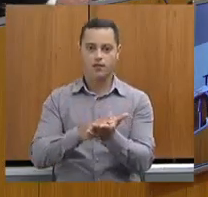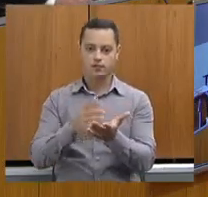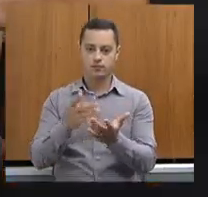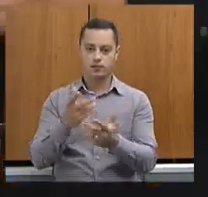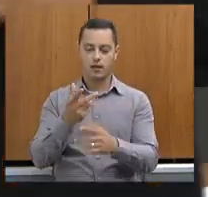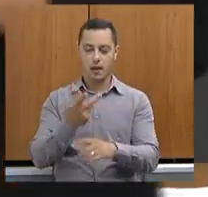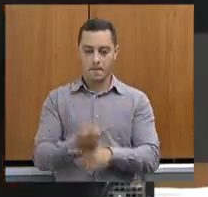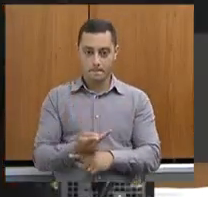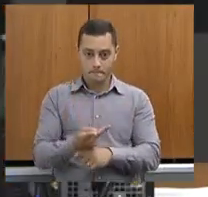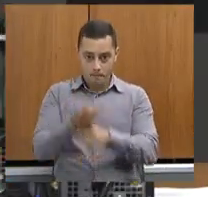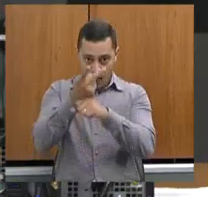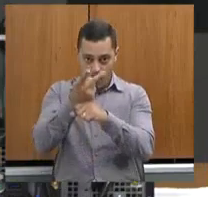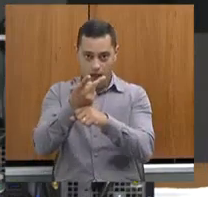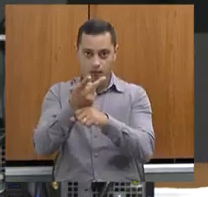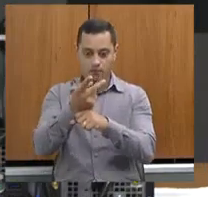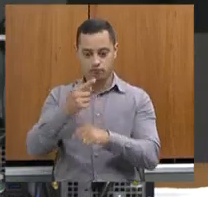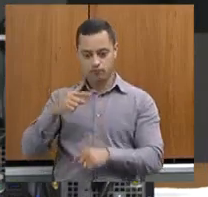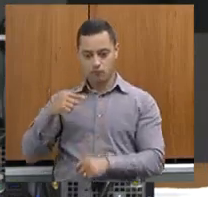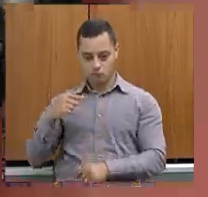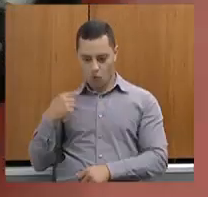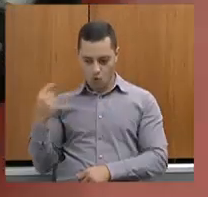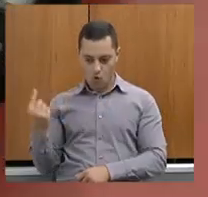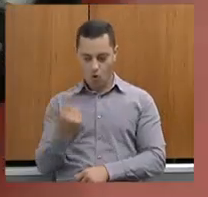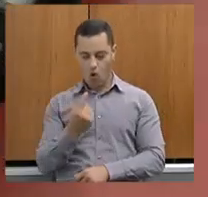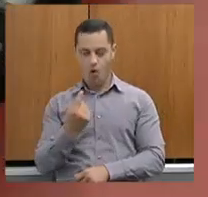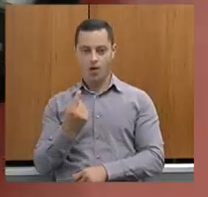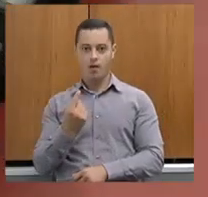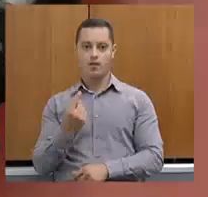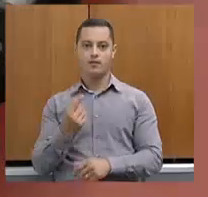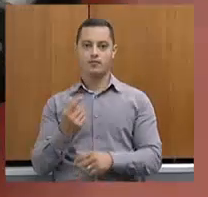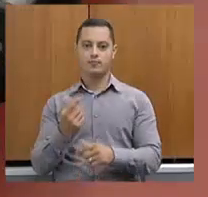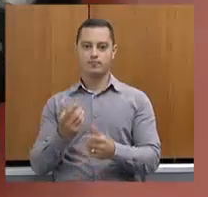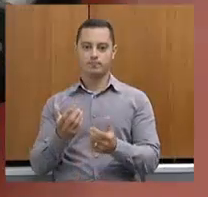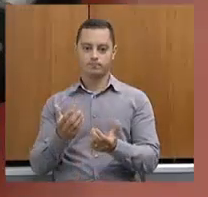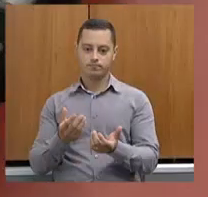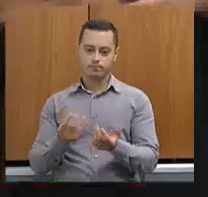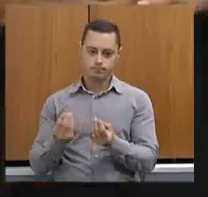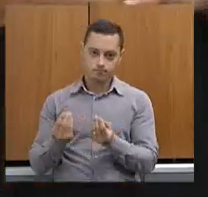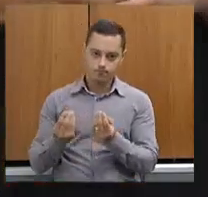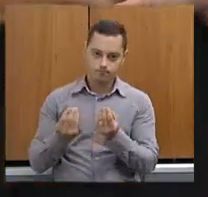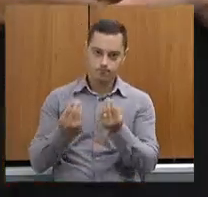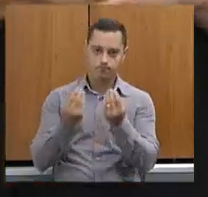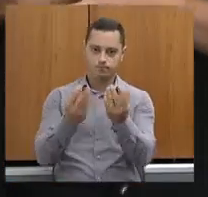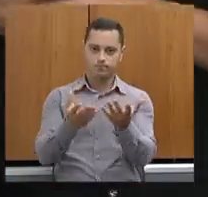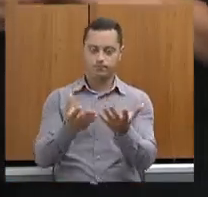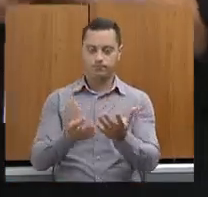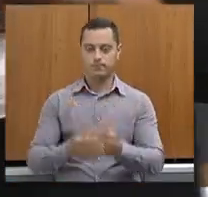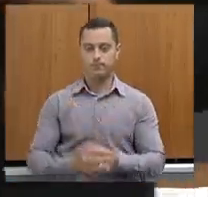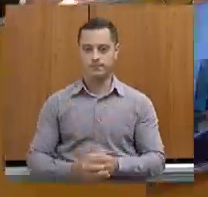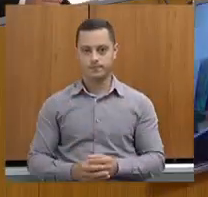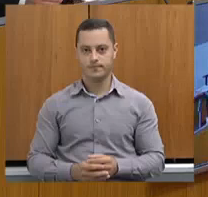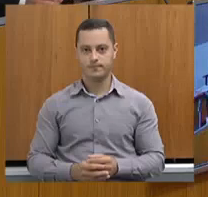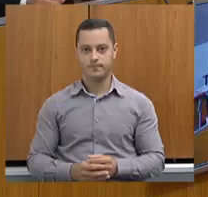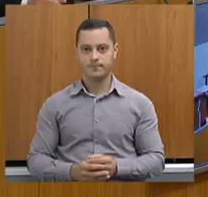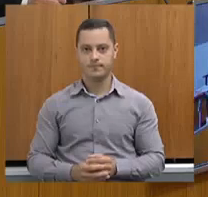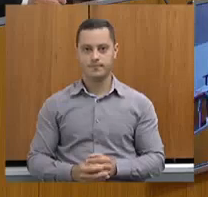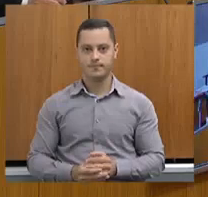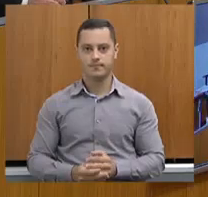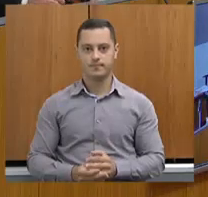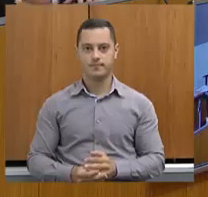prêmio e nome de toda todo comando sua equipe todo Corpo de Bombeiros Militar de Minas Gerais